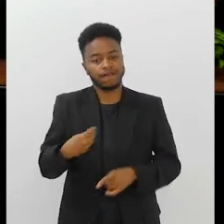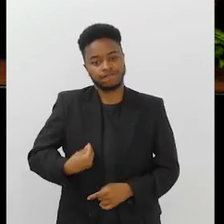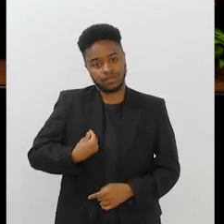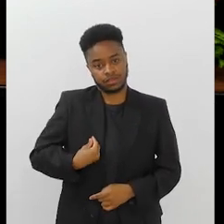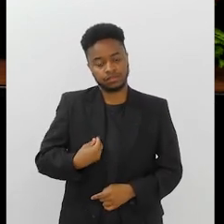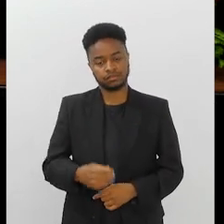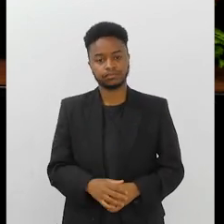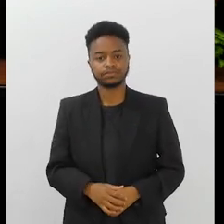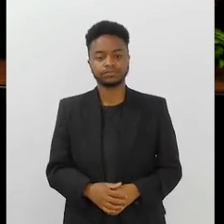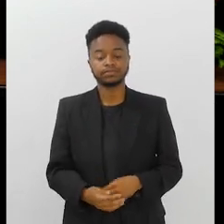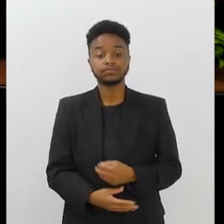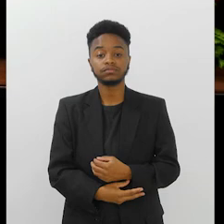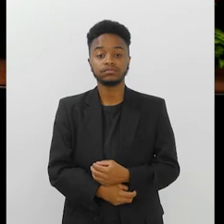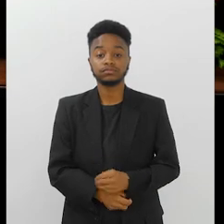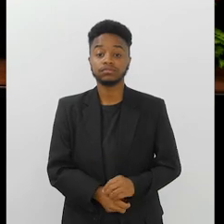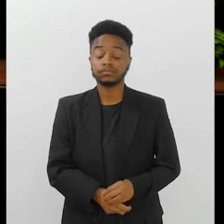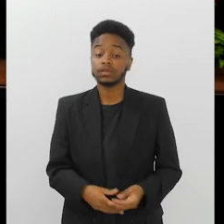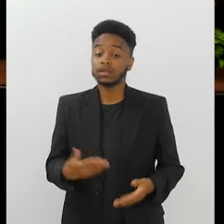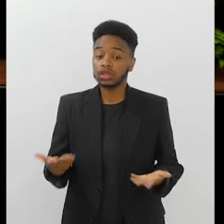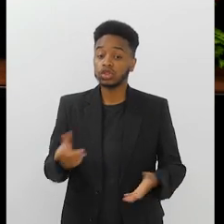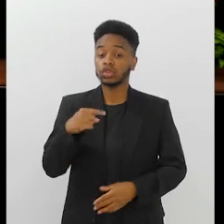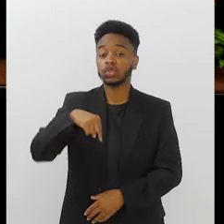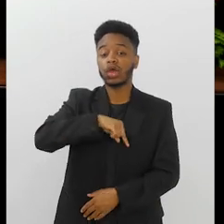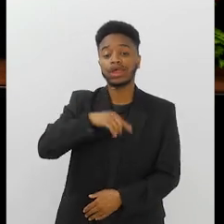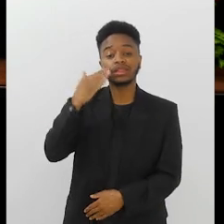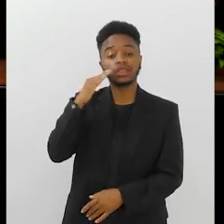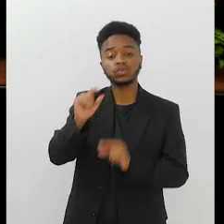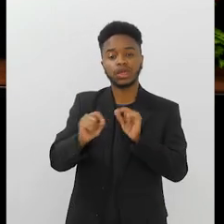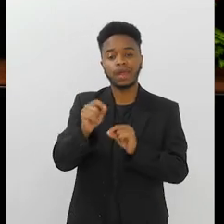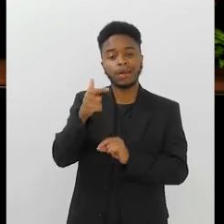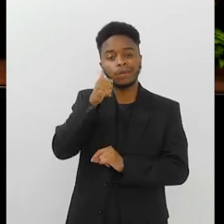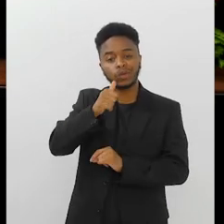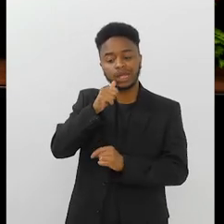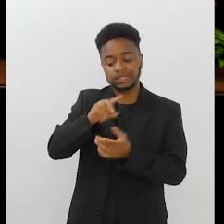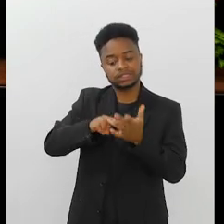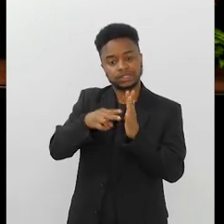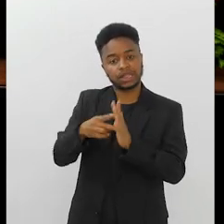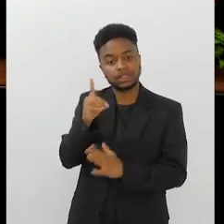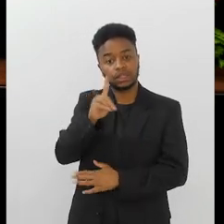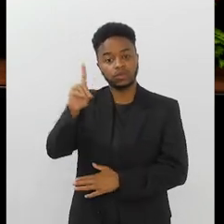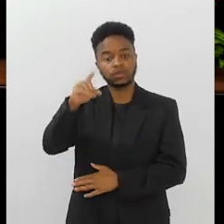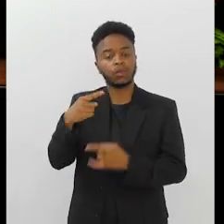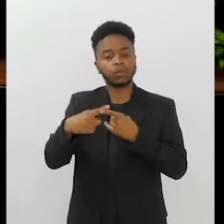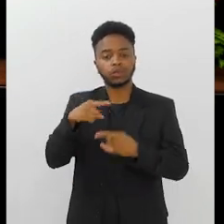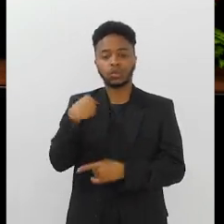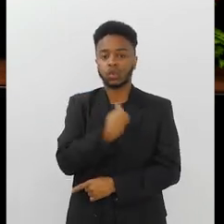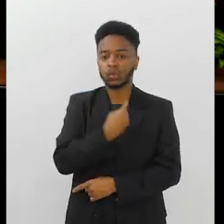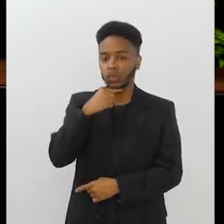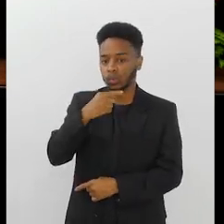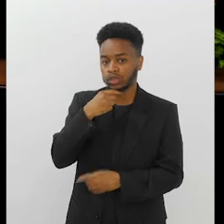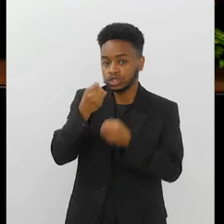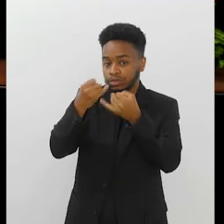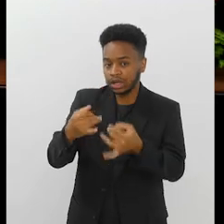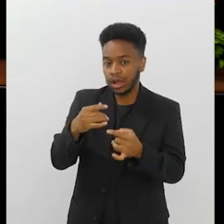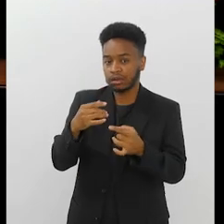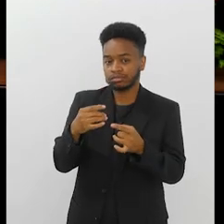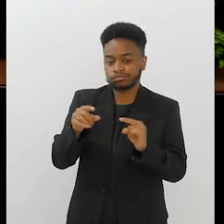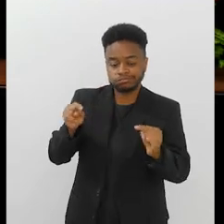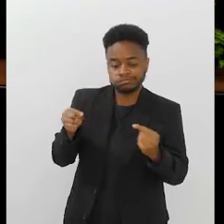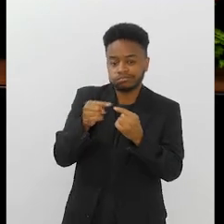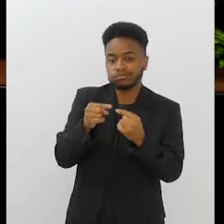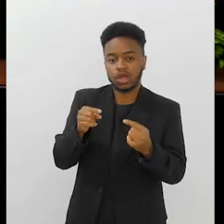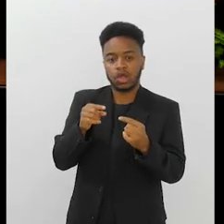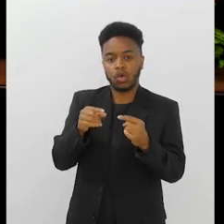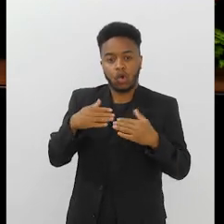pra gente é Deus Se as pessoas não sabem o que que é Deus como a gente não tem como de fato descifrar de forma física a gente liga isso